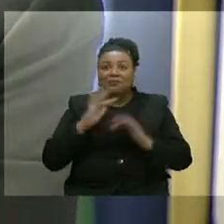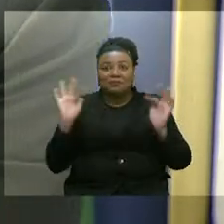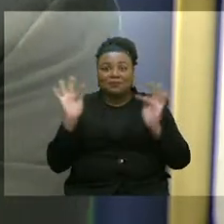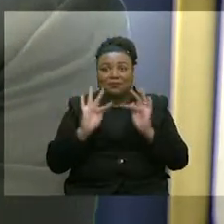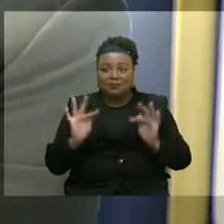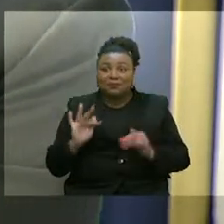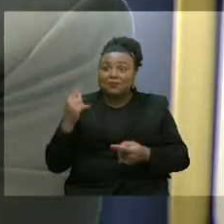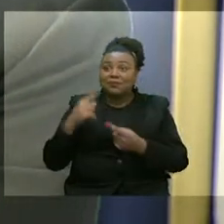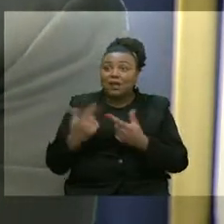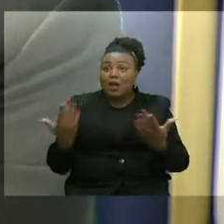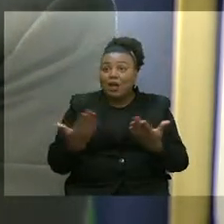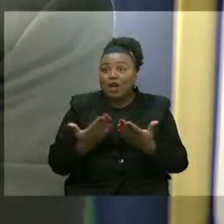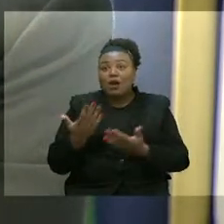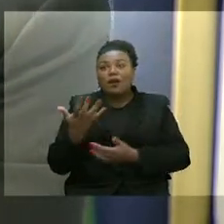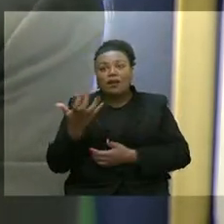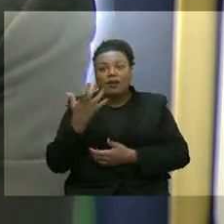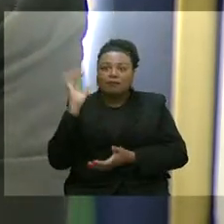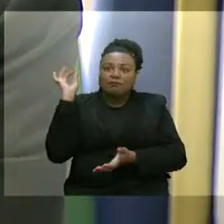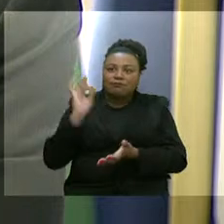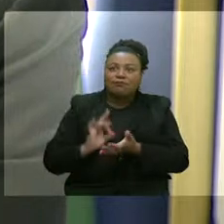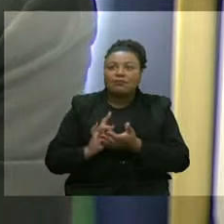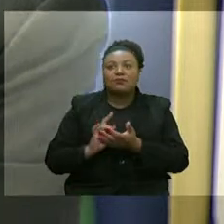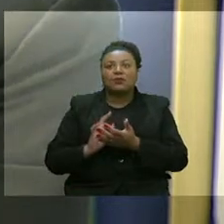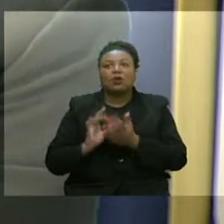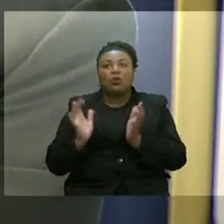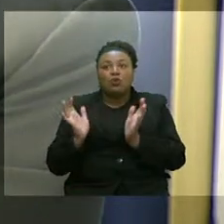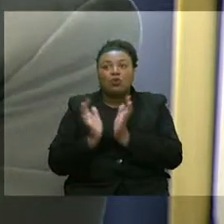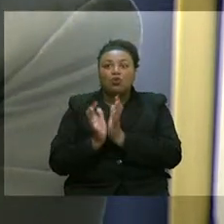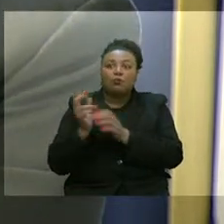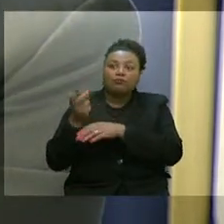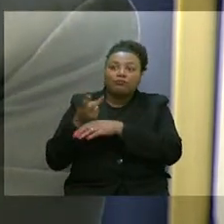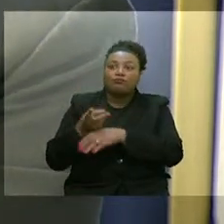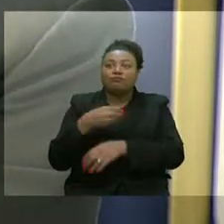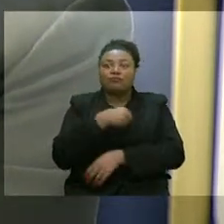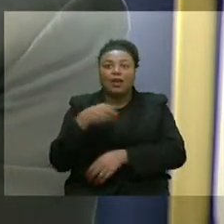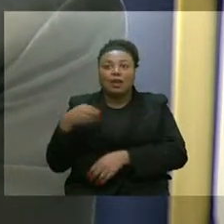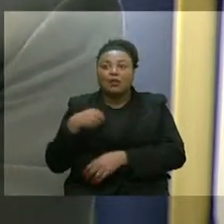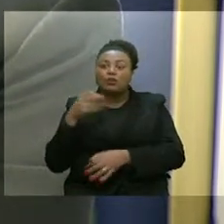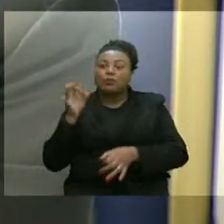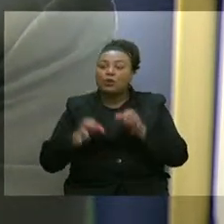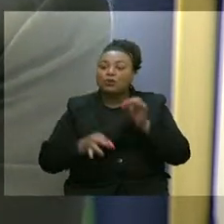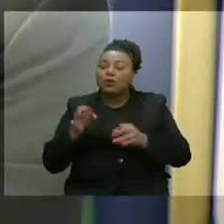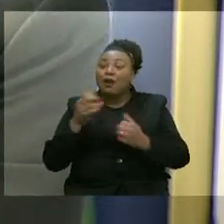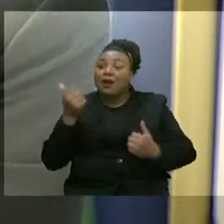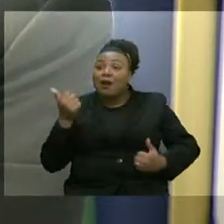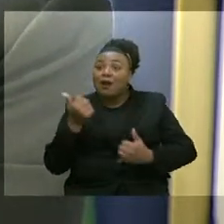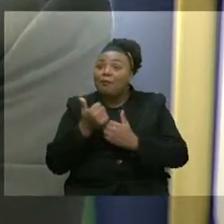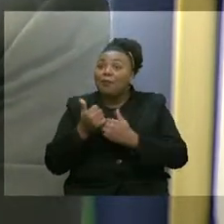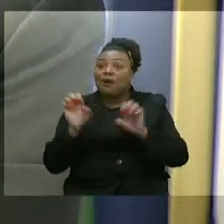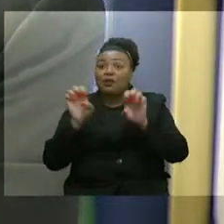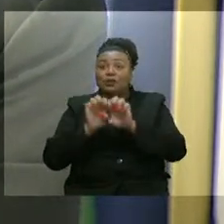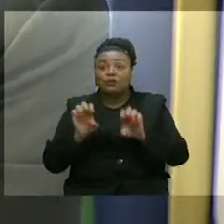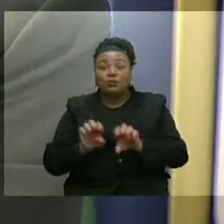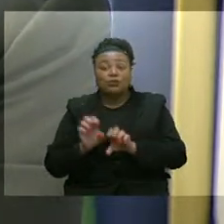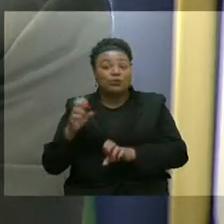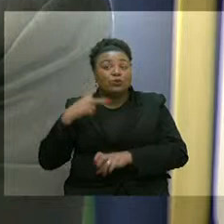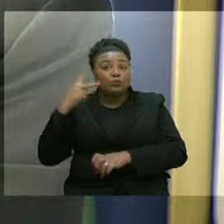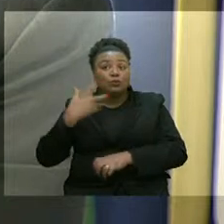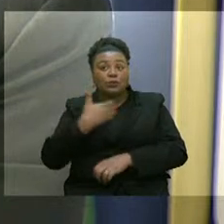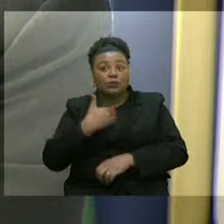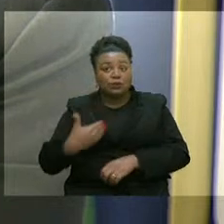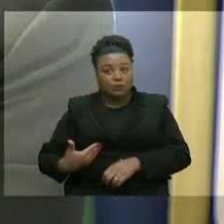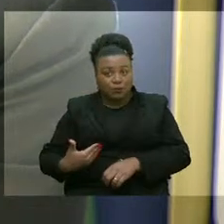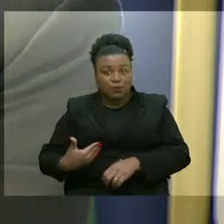felizes, porque agora está se buscando realmente a classe médica para ajudar e apoiar na estruturação de políticas